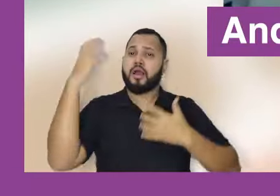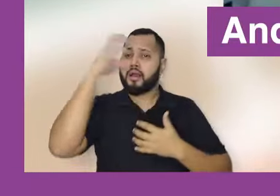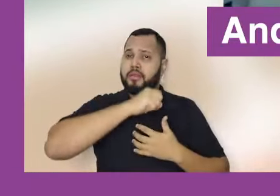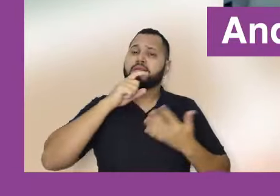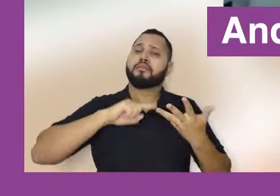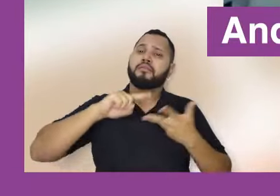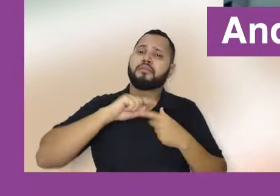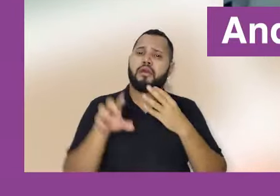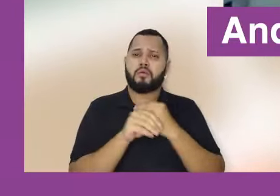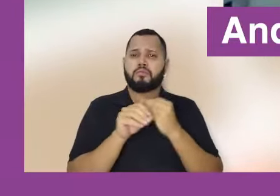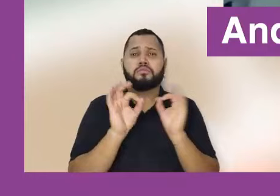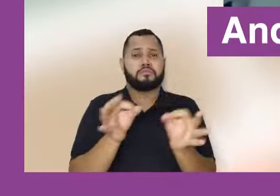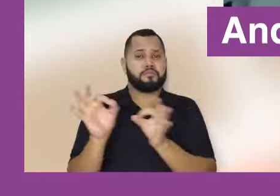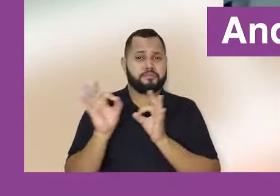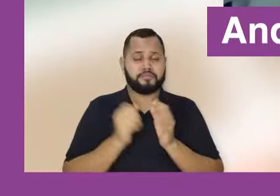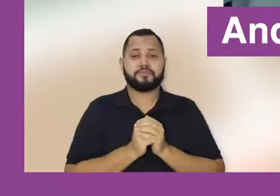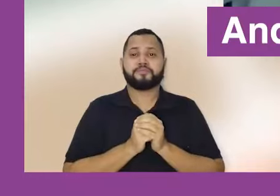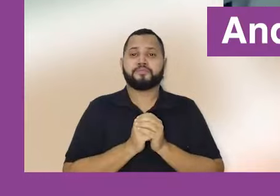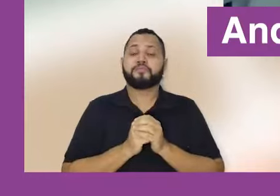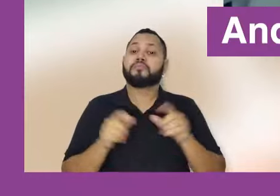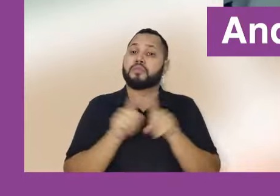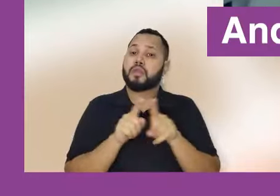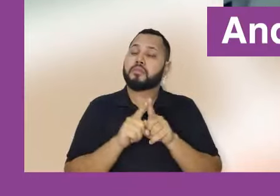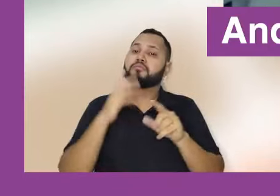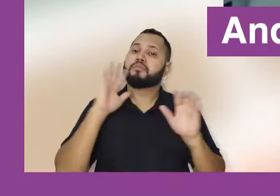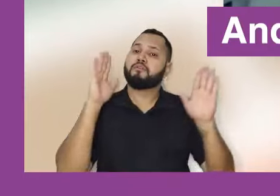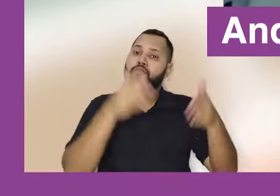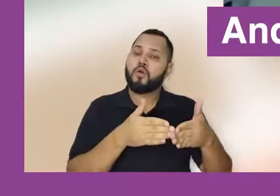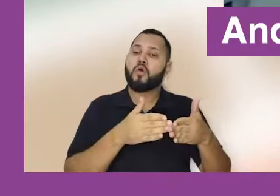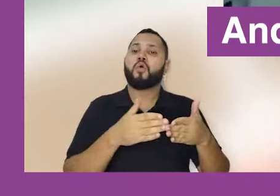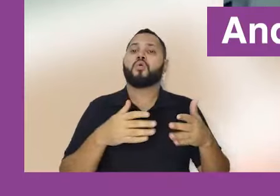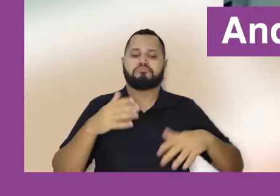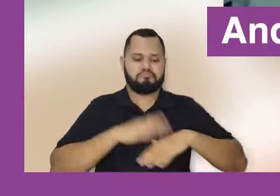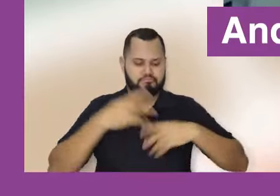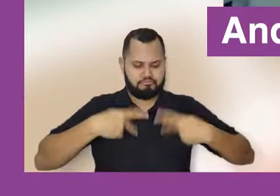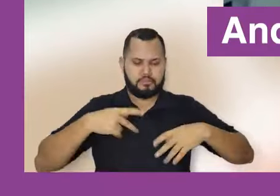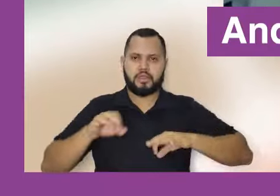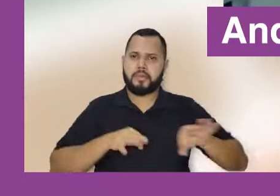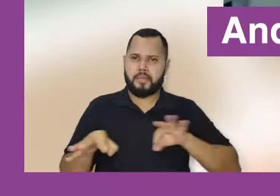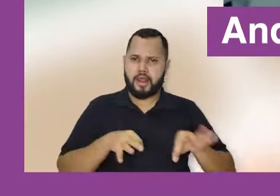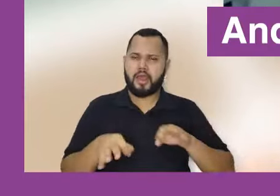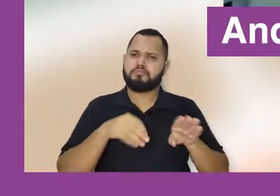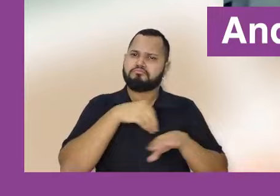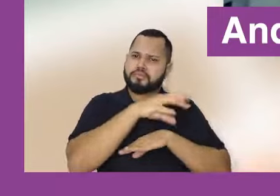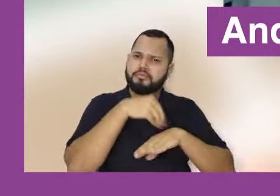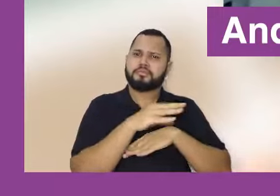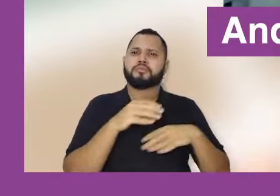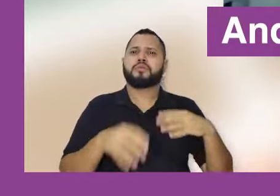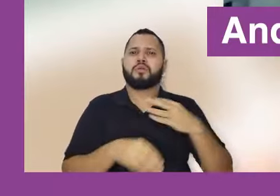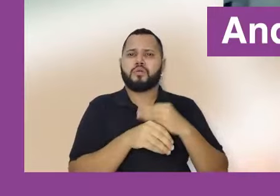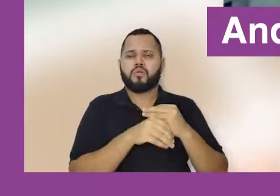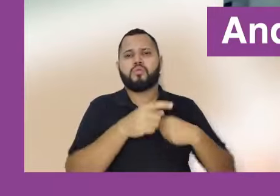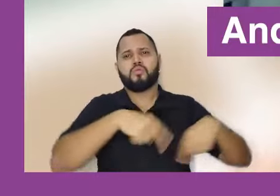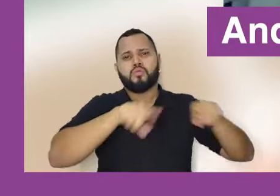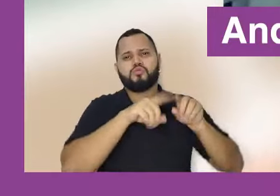aprendendo e contribuindo sempre a gente trabalha também na parte do estar preparado orientando E ajudando os